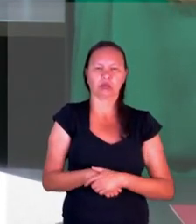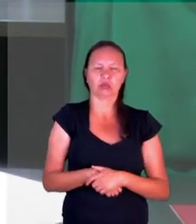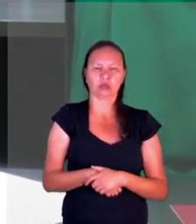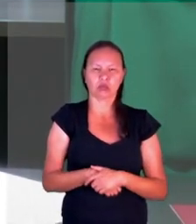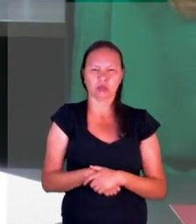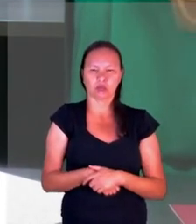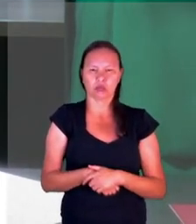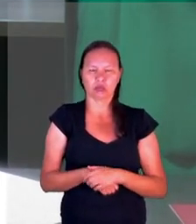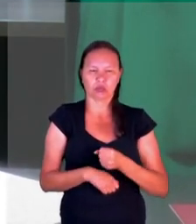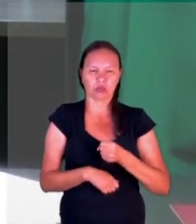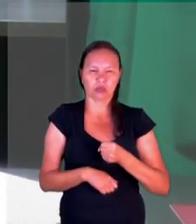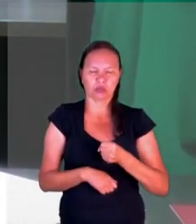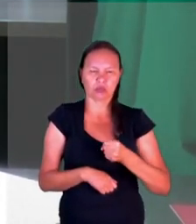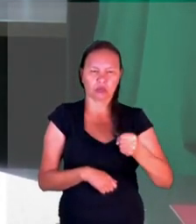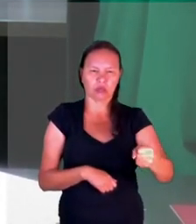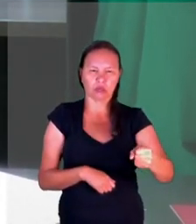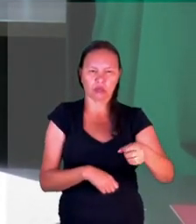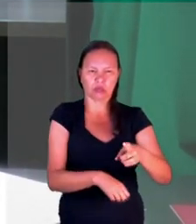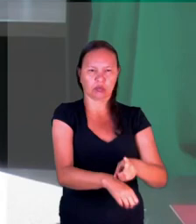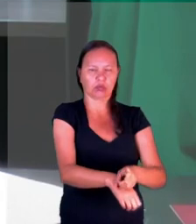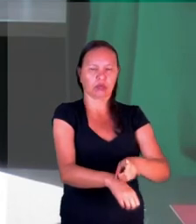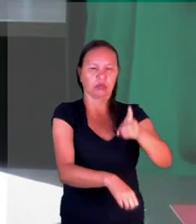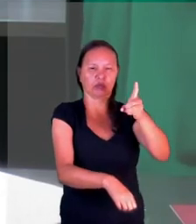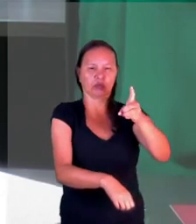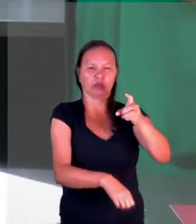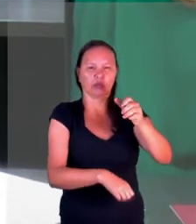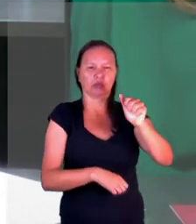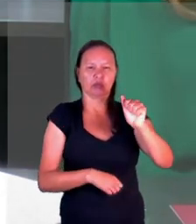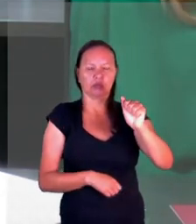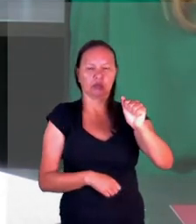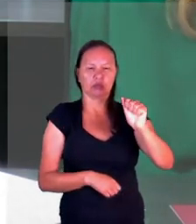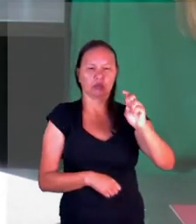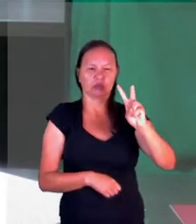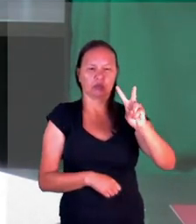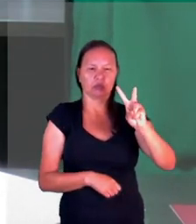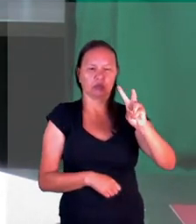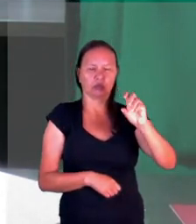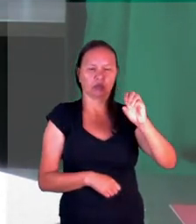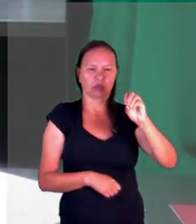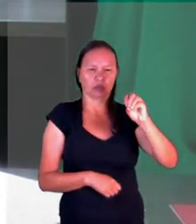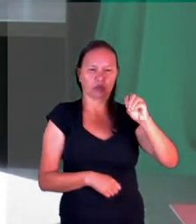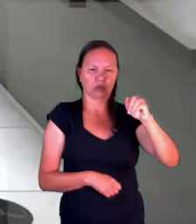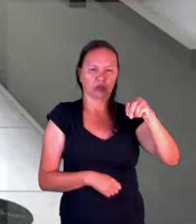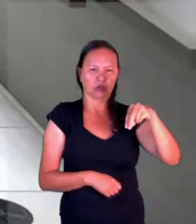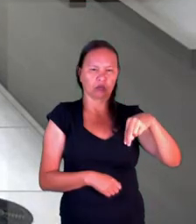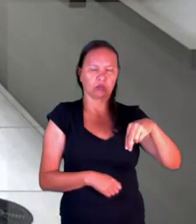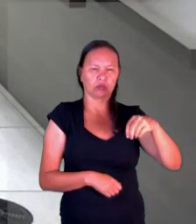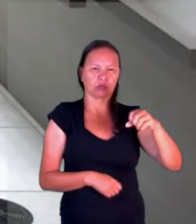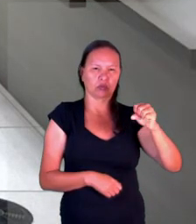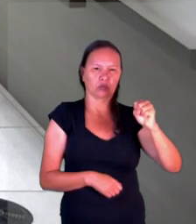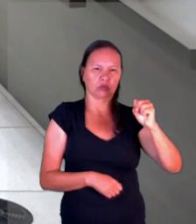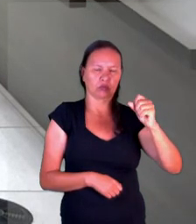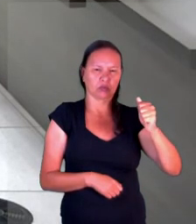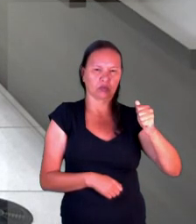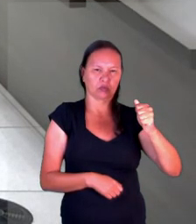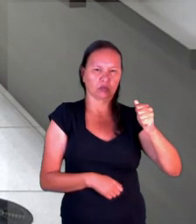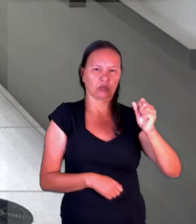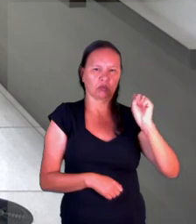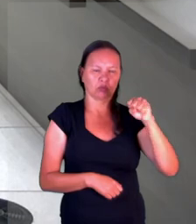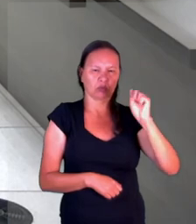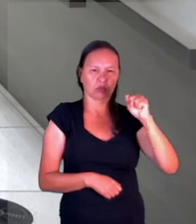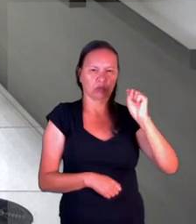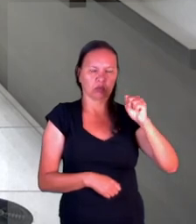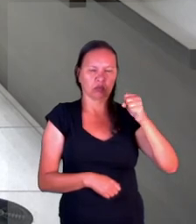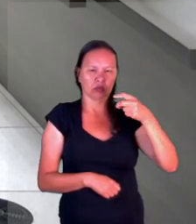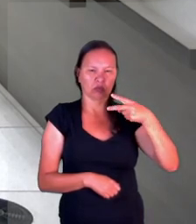eu passo para Dr Afonso fazer sua pergunta 2 minutos sim mais uma vez uma uma boa